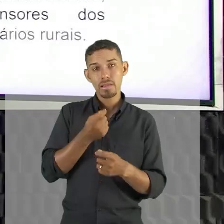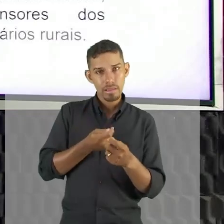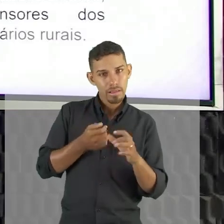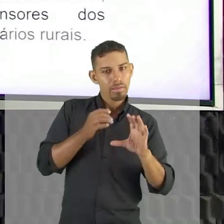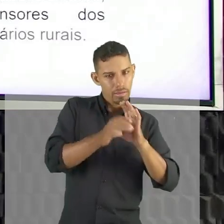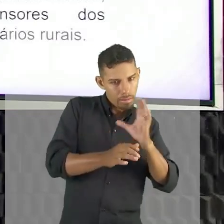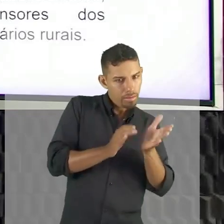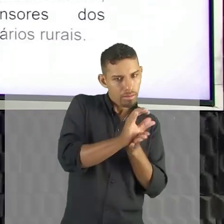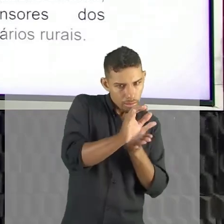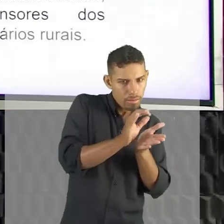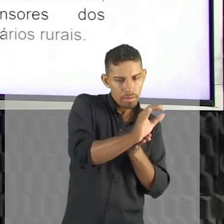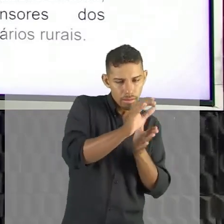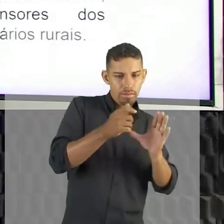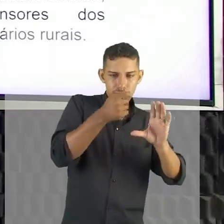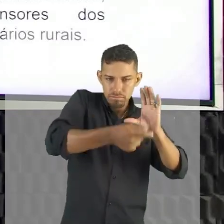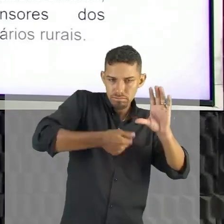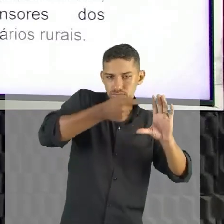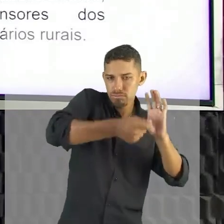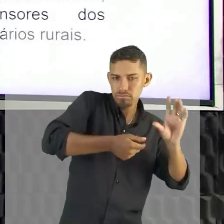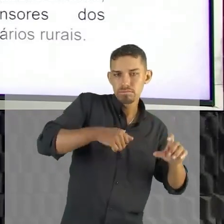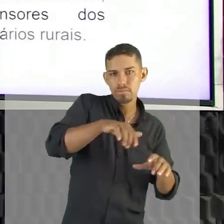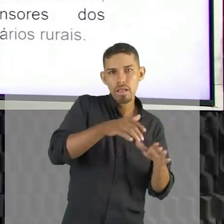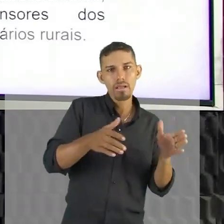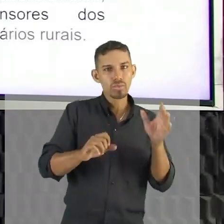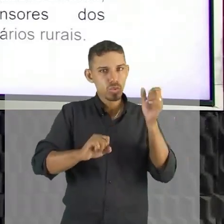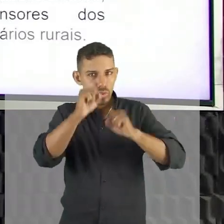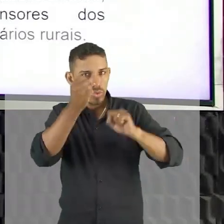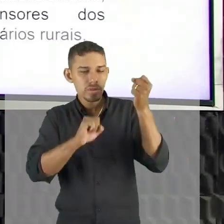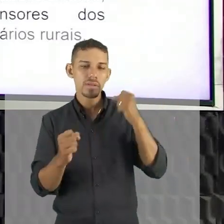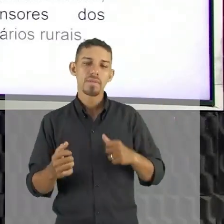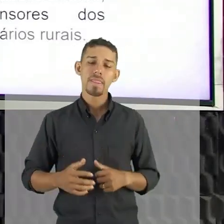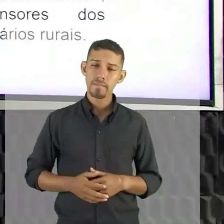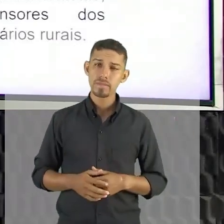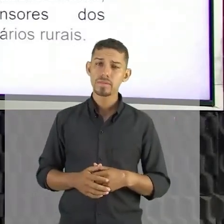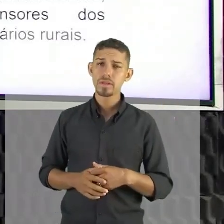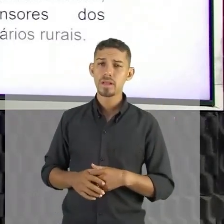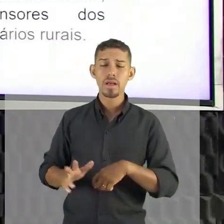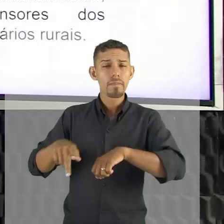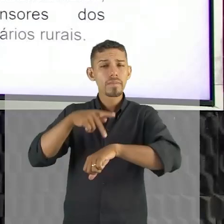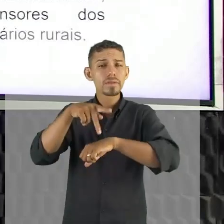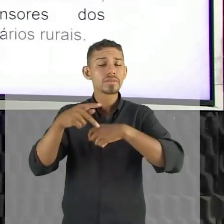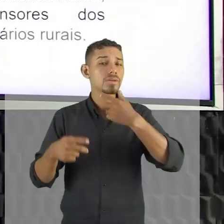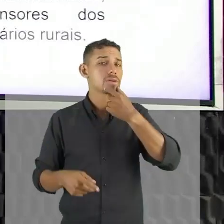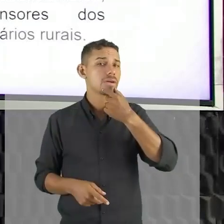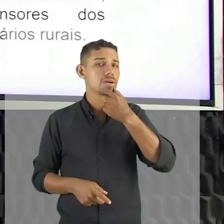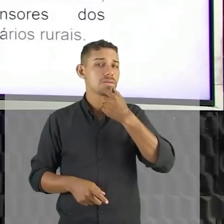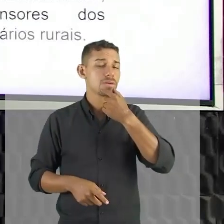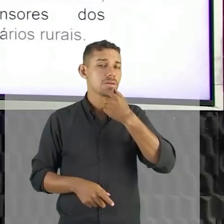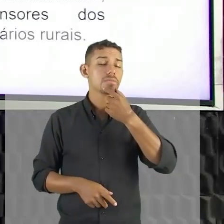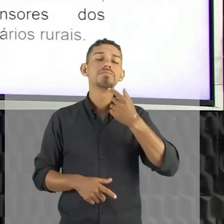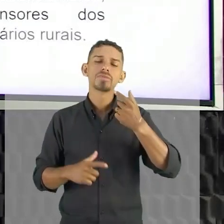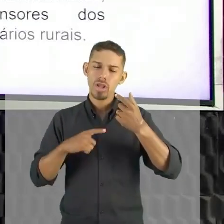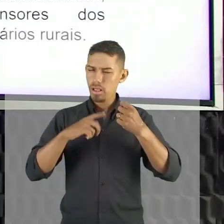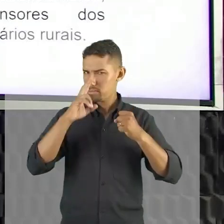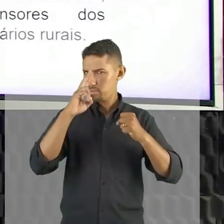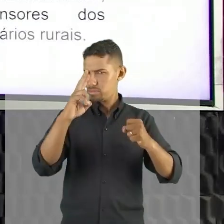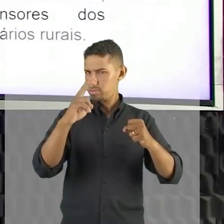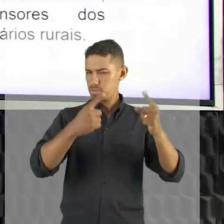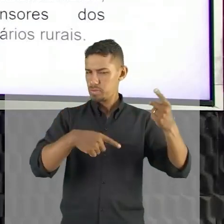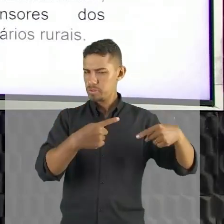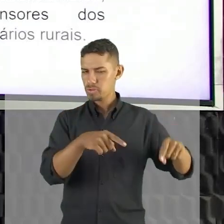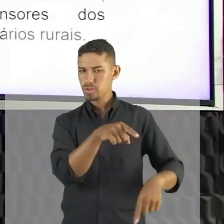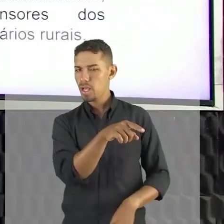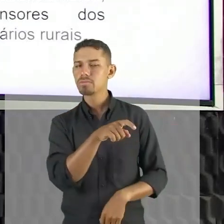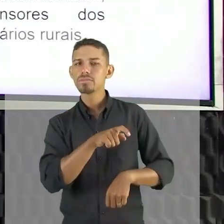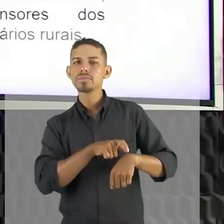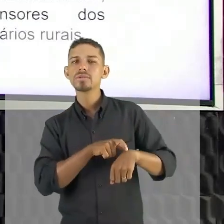reinvestido no processo industrial. Timidamente ainda, até porque a Inglaterra, claro, ela tem ainda bastante poder político no Brasil naquele momento e a